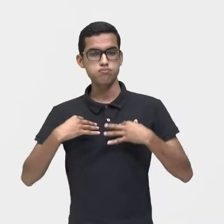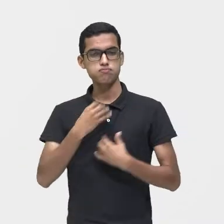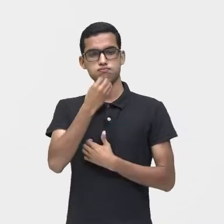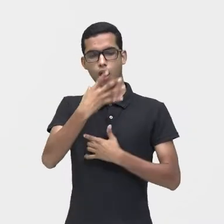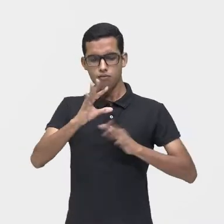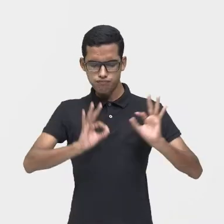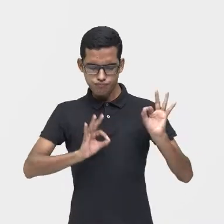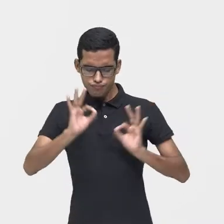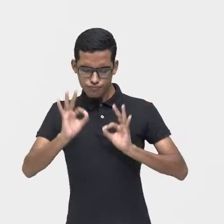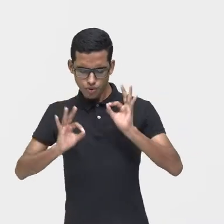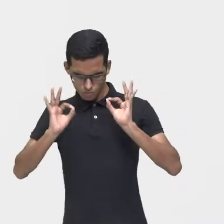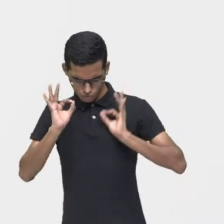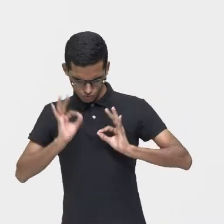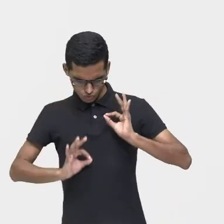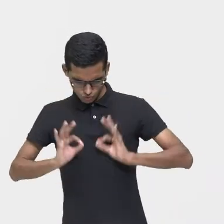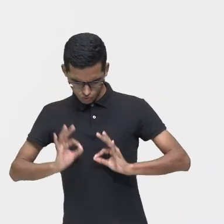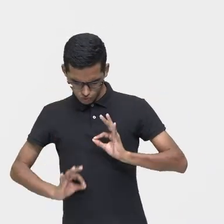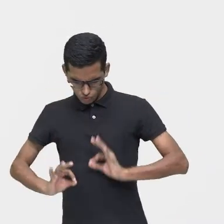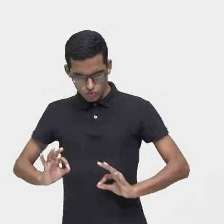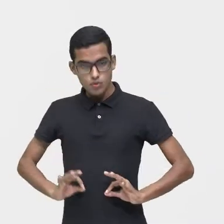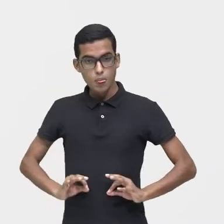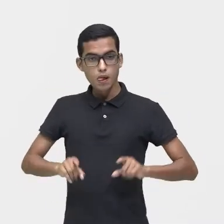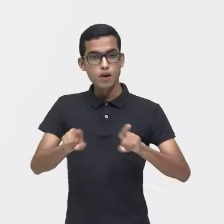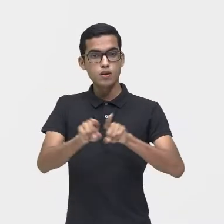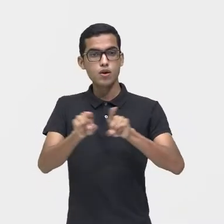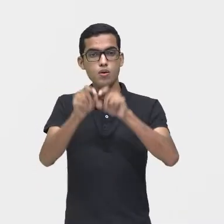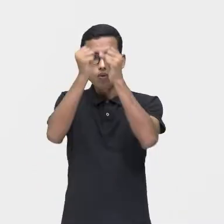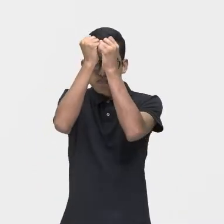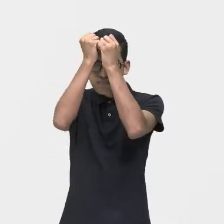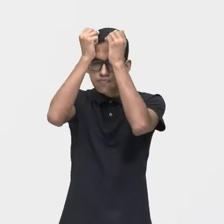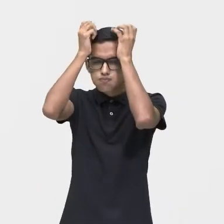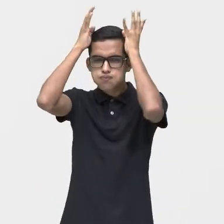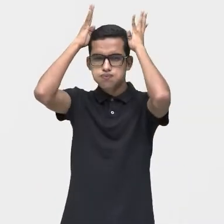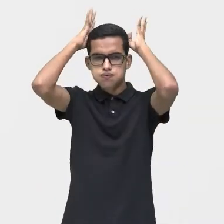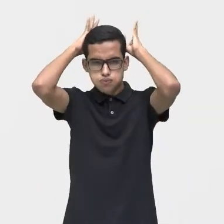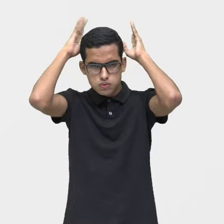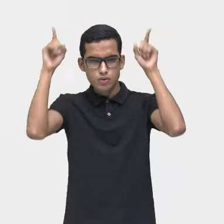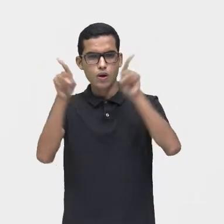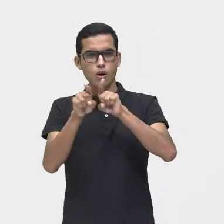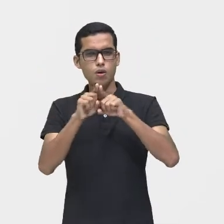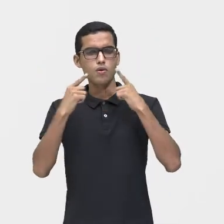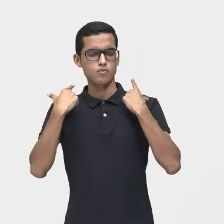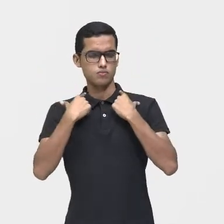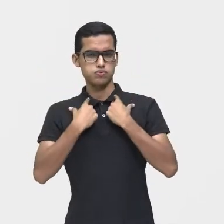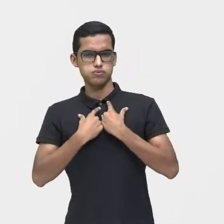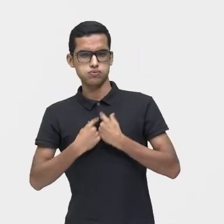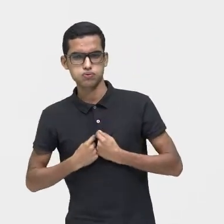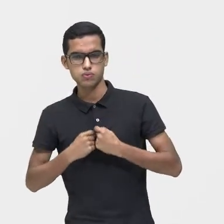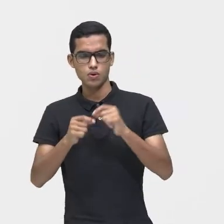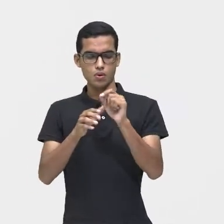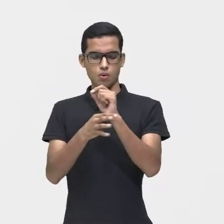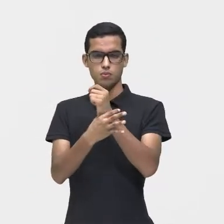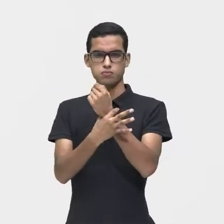bem elaboradas. Grandes cocares de plumas, colares, pulseiras e